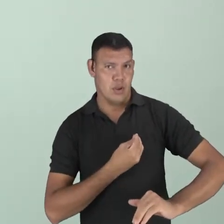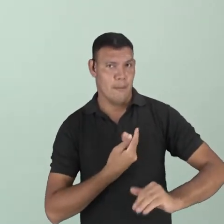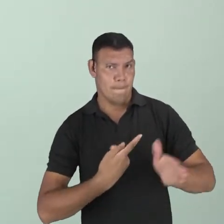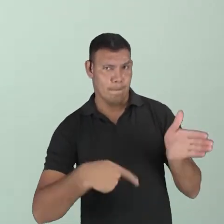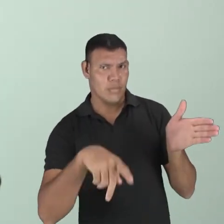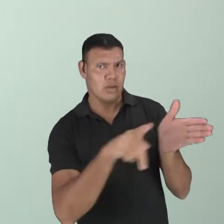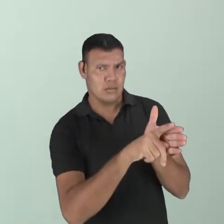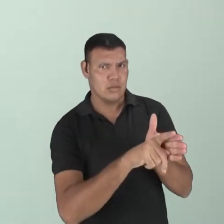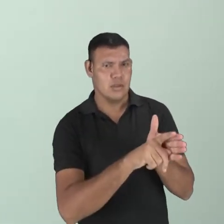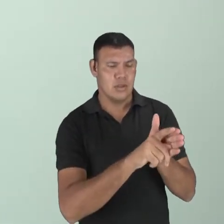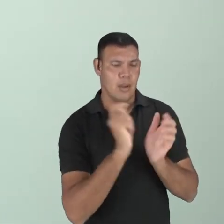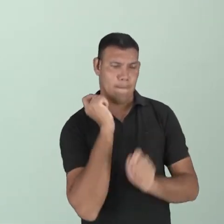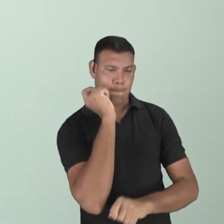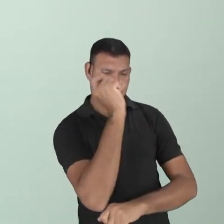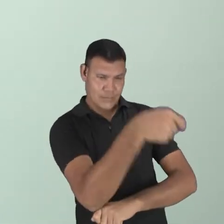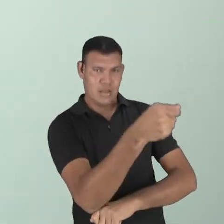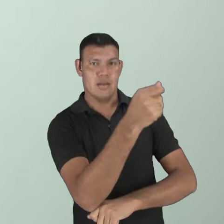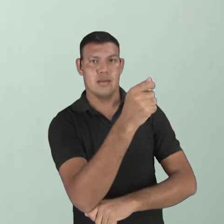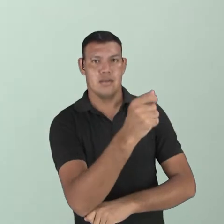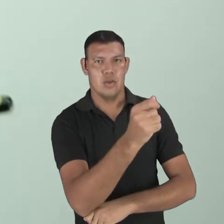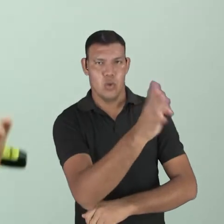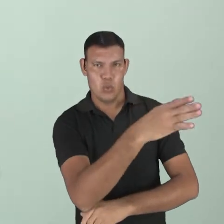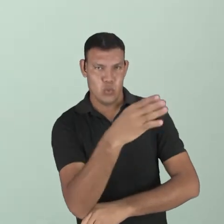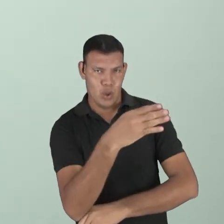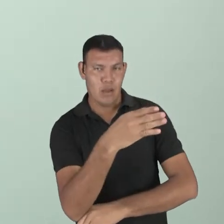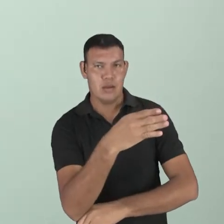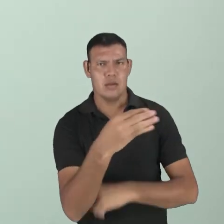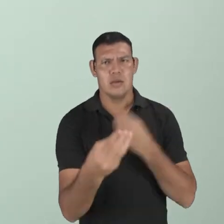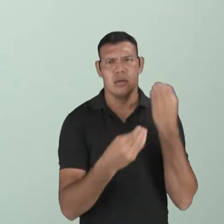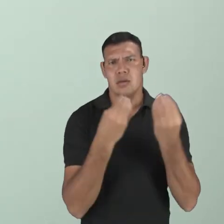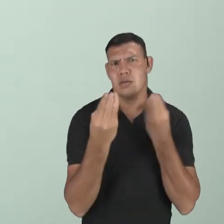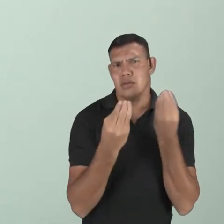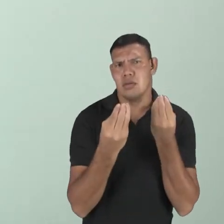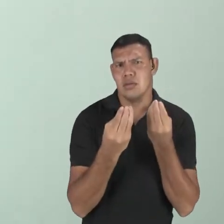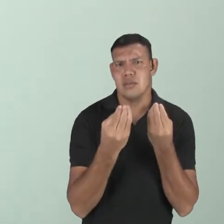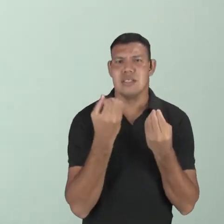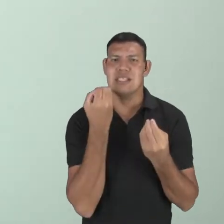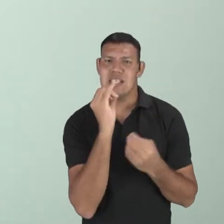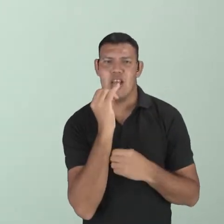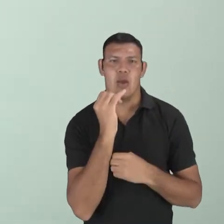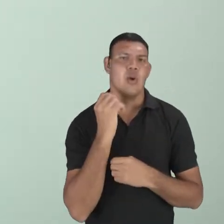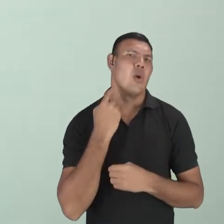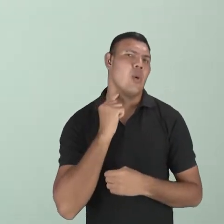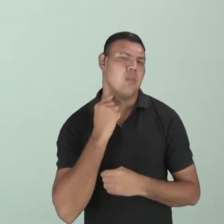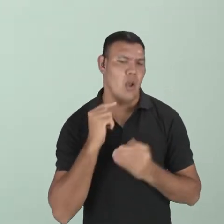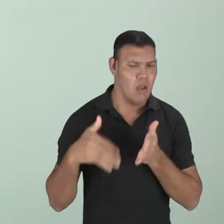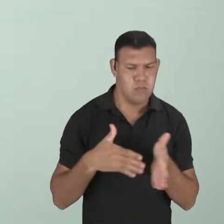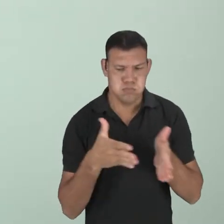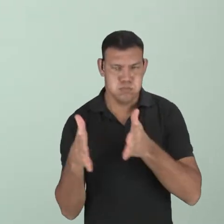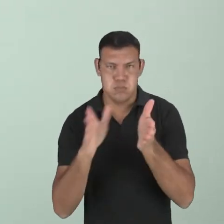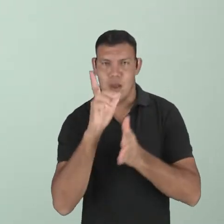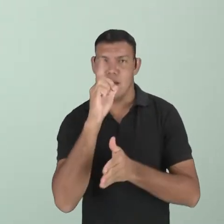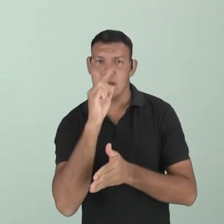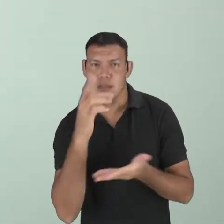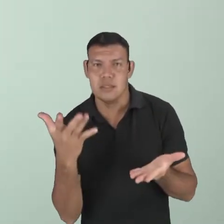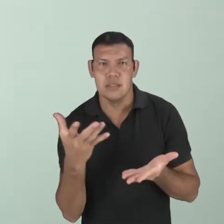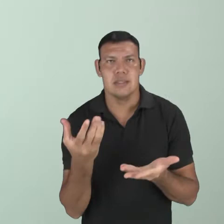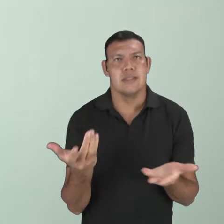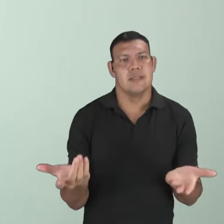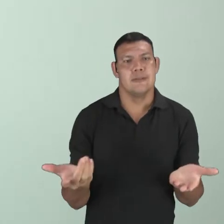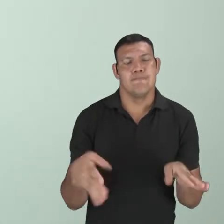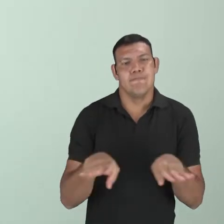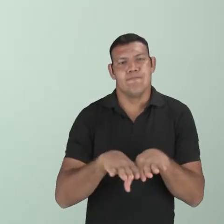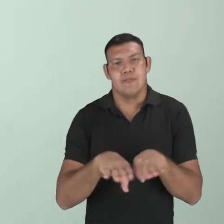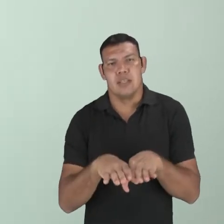exemplo, que também faz parte do nosso meio ambiente, como que essas pessoas vão sobreviver? E aí nós temos, se eu for trazer aqui